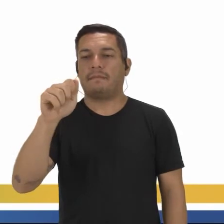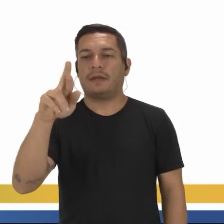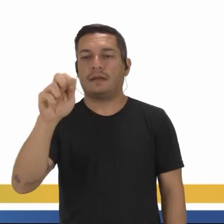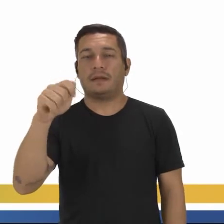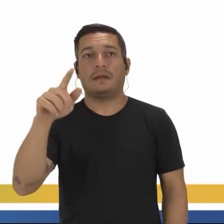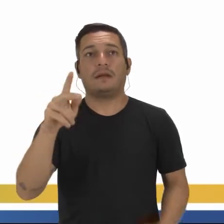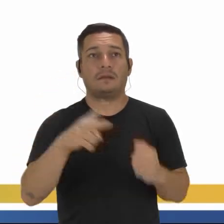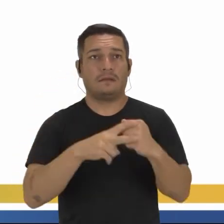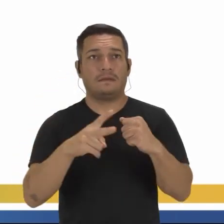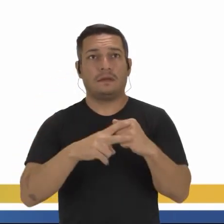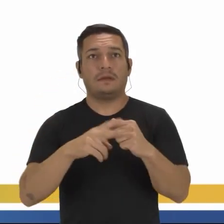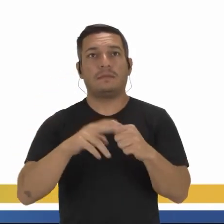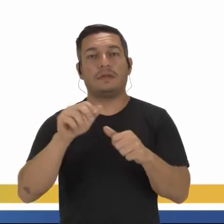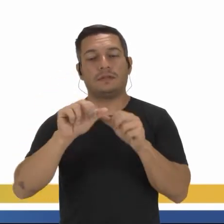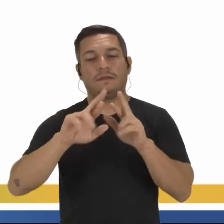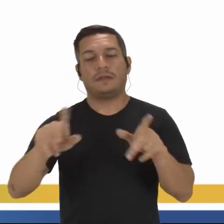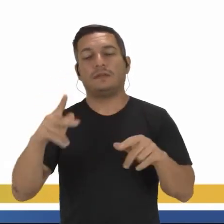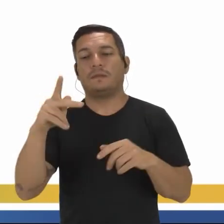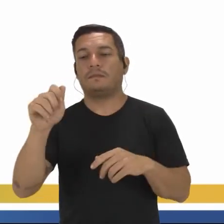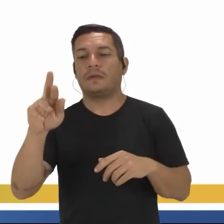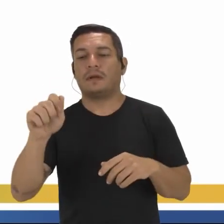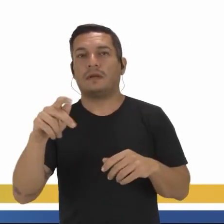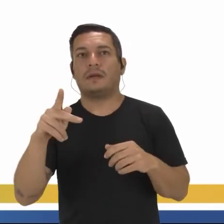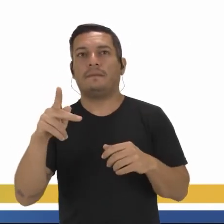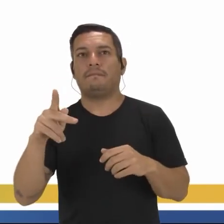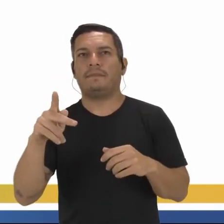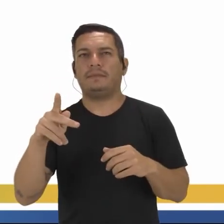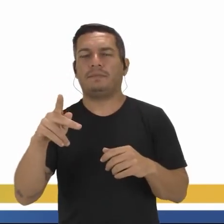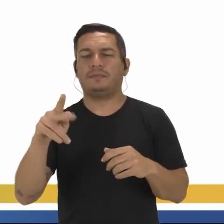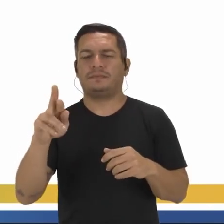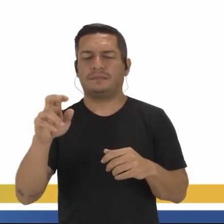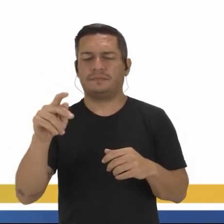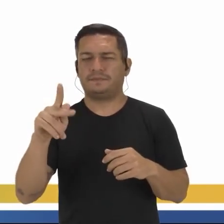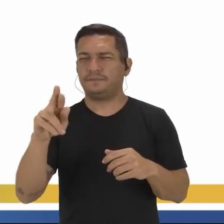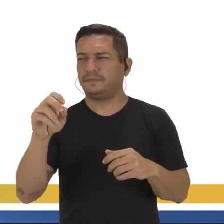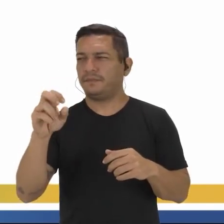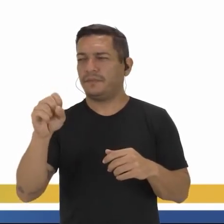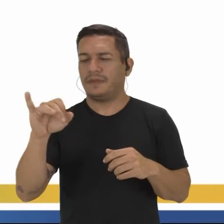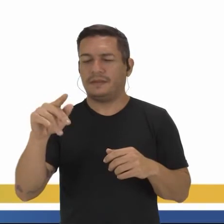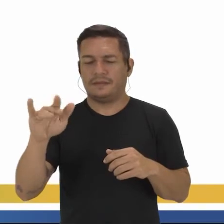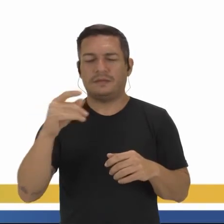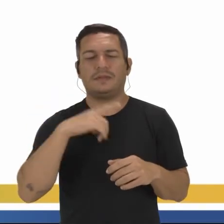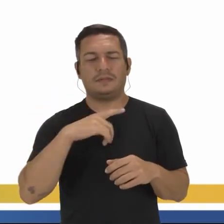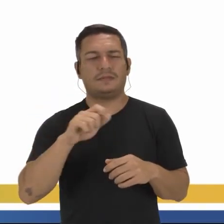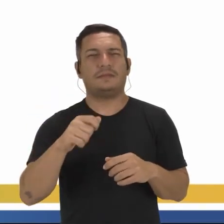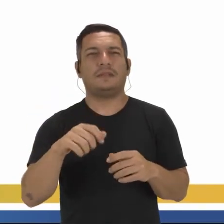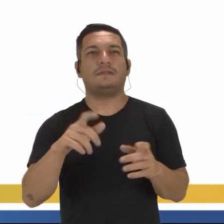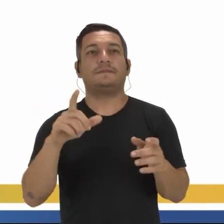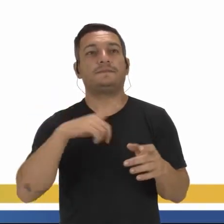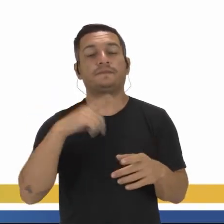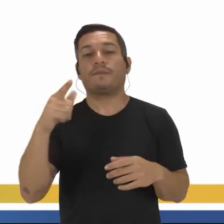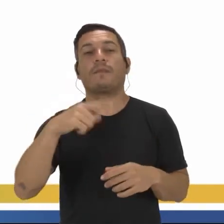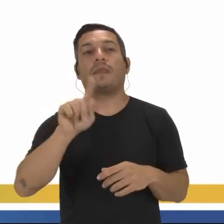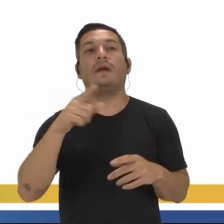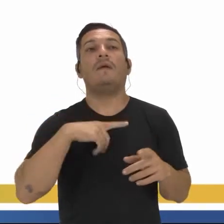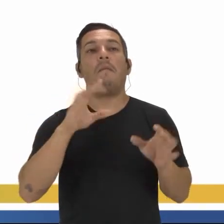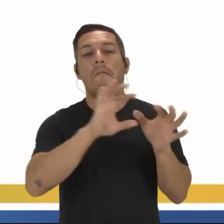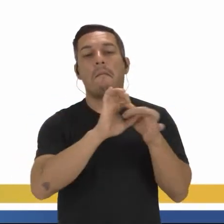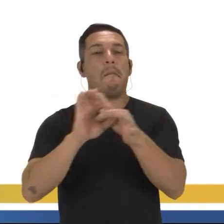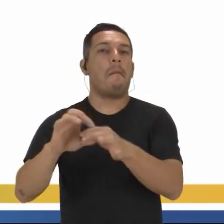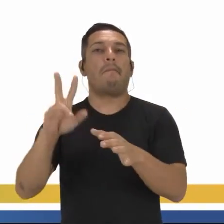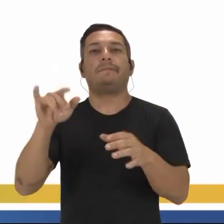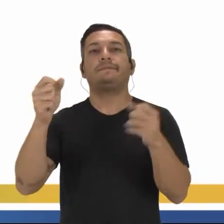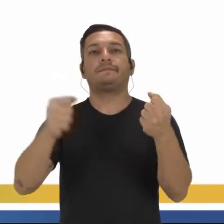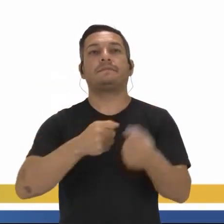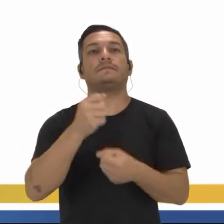para diferenciá-lo do para-preposição, tinha acento, hoje não tem mais. Tanto o verbo como preposição não tem acento. É o contexto que